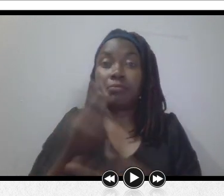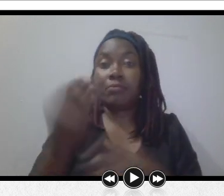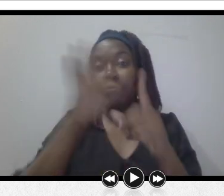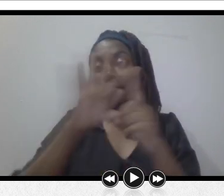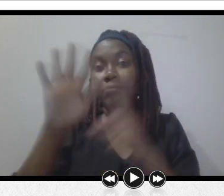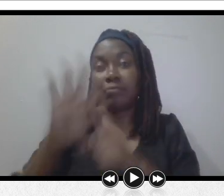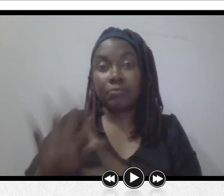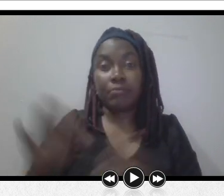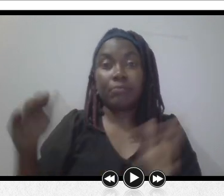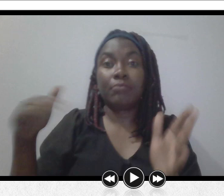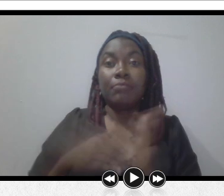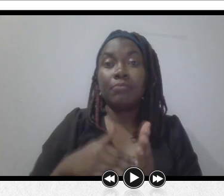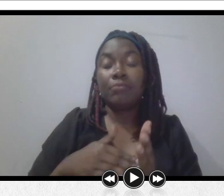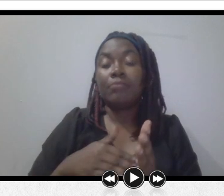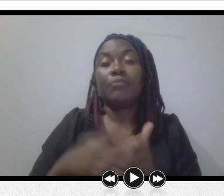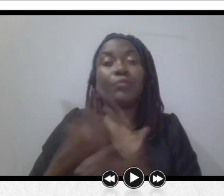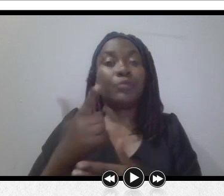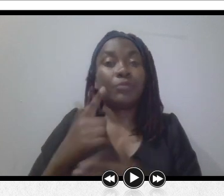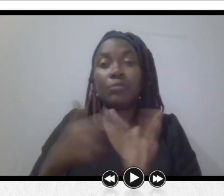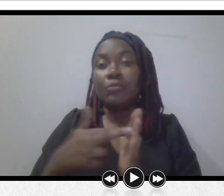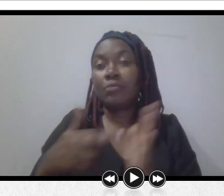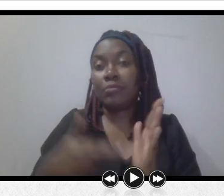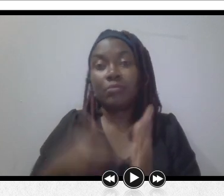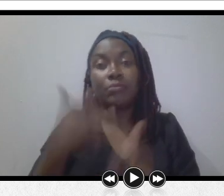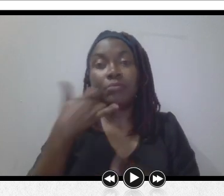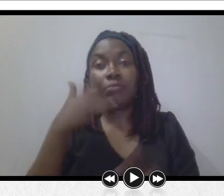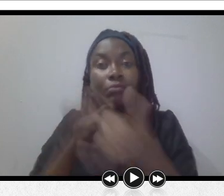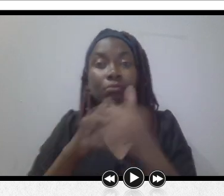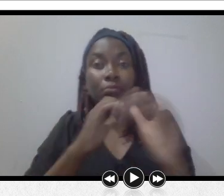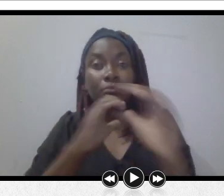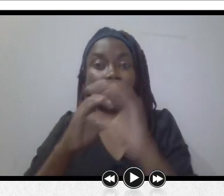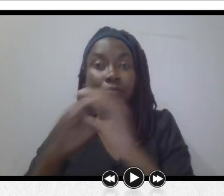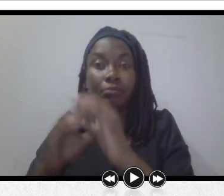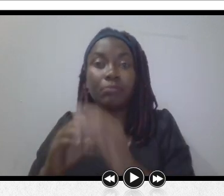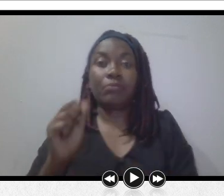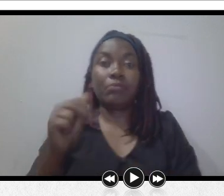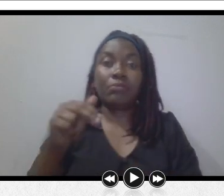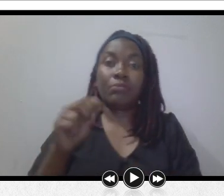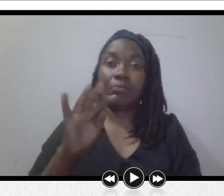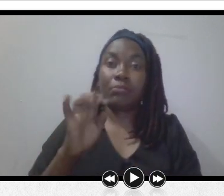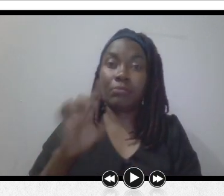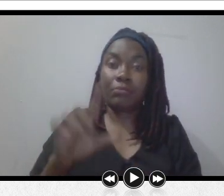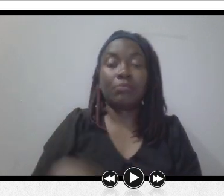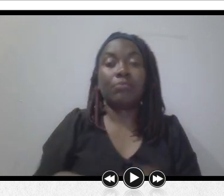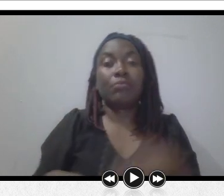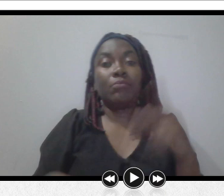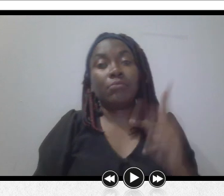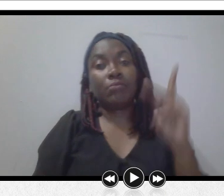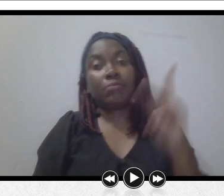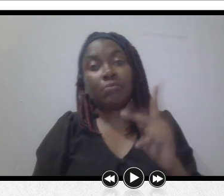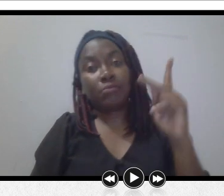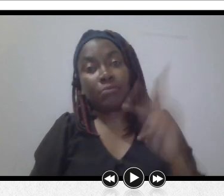setores que até então nós não tínhamos regulação, como telecomunicações, com a Anatel, petróleo, com a